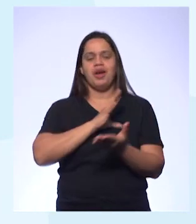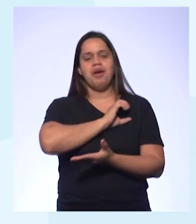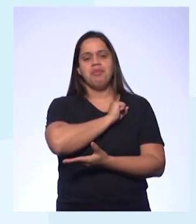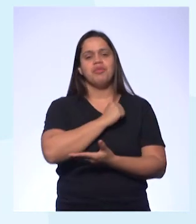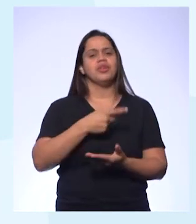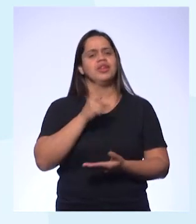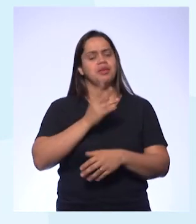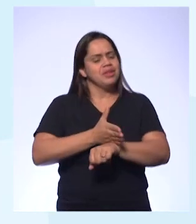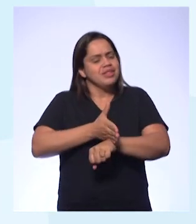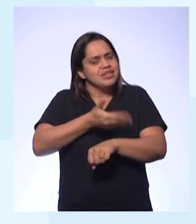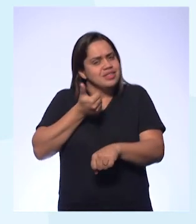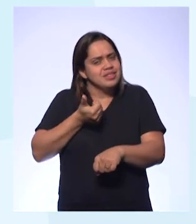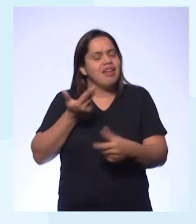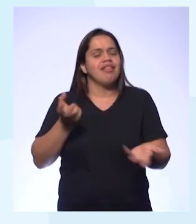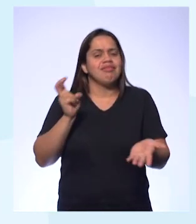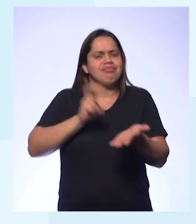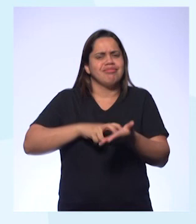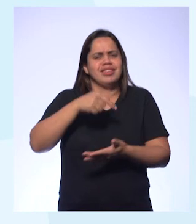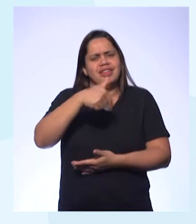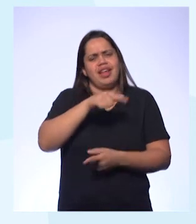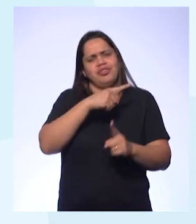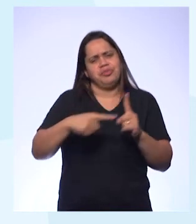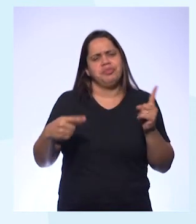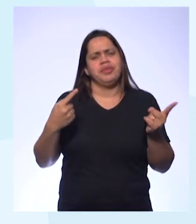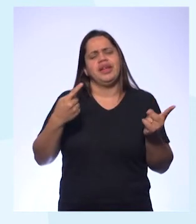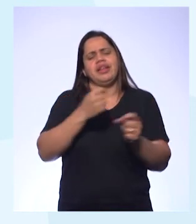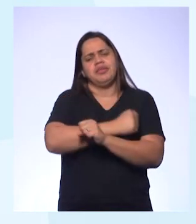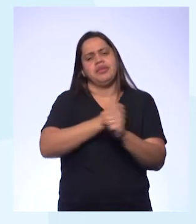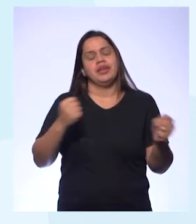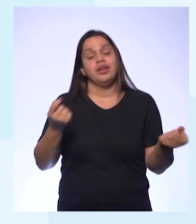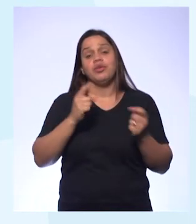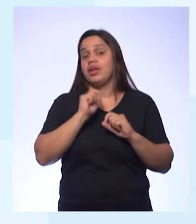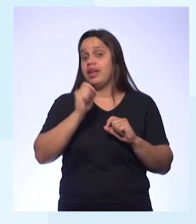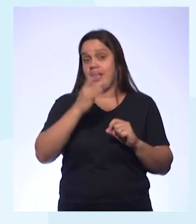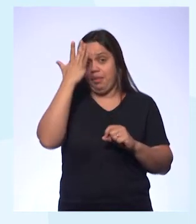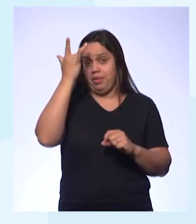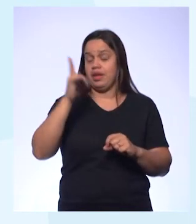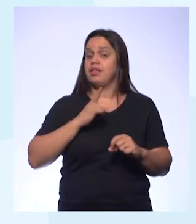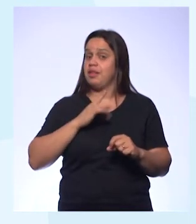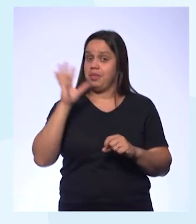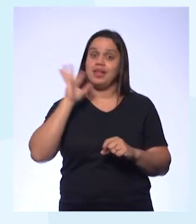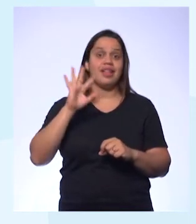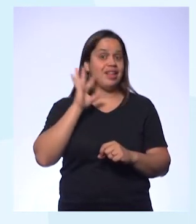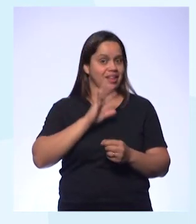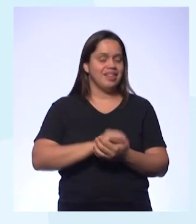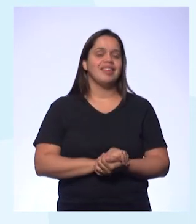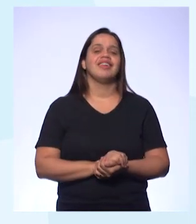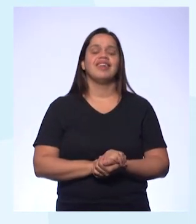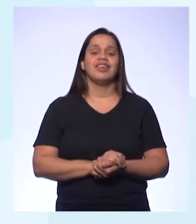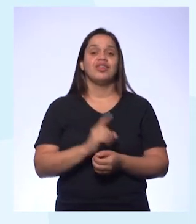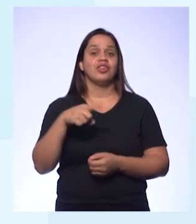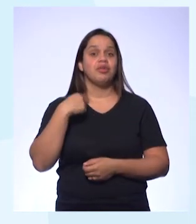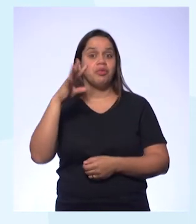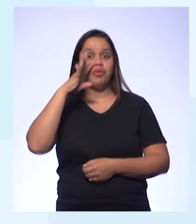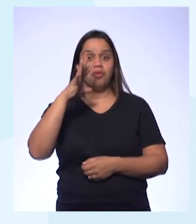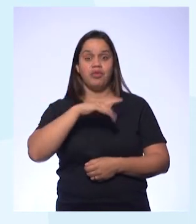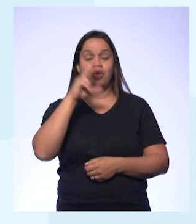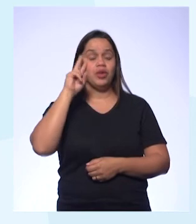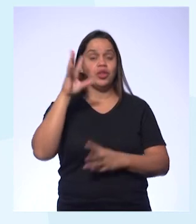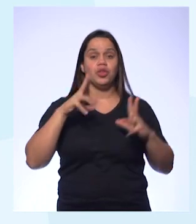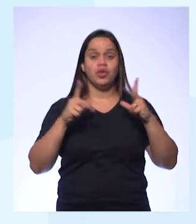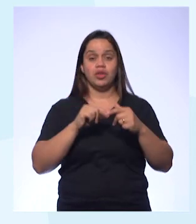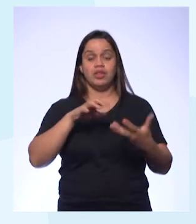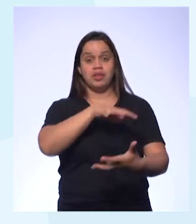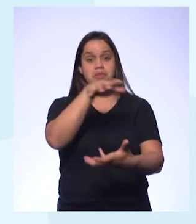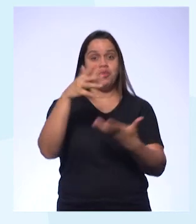bem cedinho ainda, né, gente? 7h30 da manhã. E é o seguinte, a nossa aula de amanhã também tá bem legal, hein? A gente vai contemplar esse mundo animal que a gente